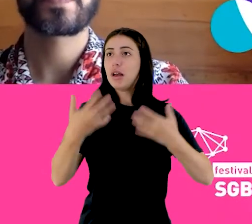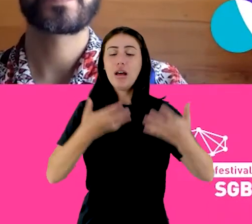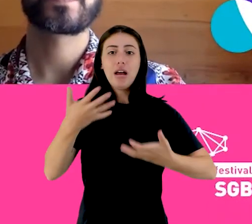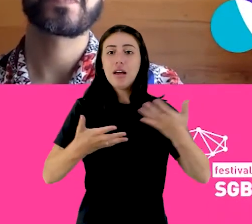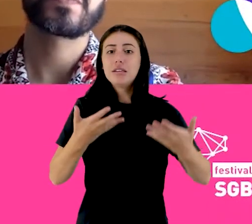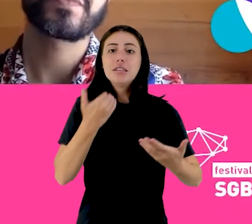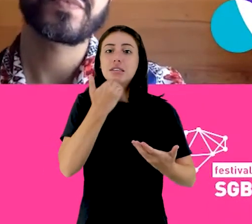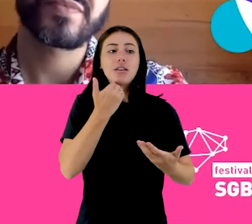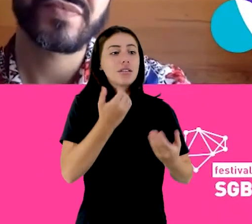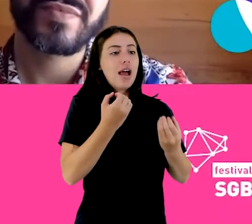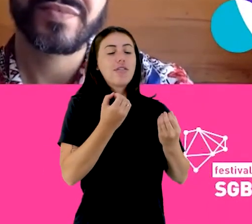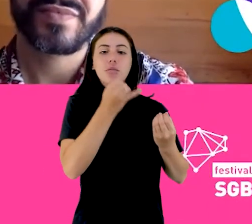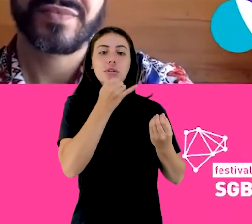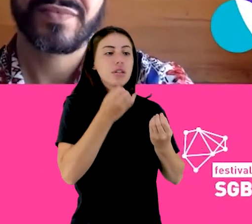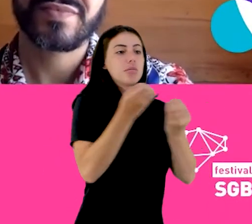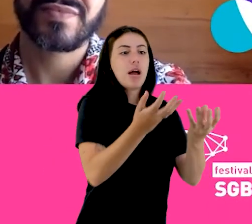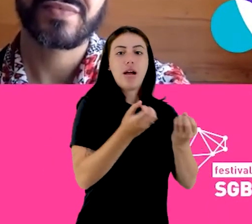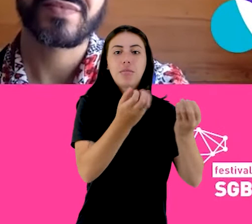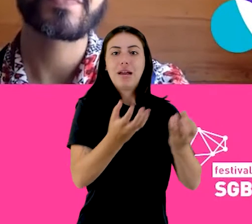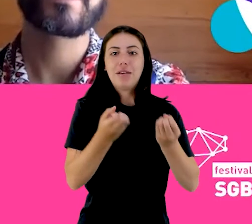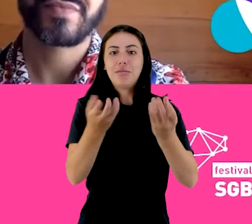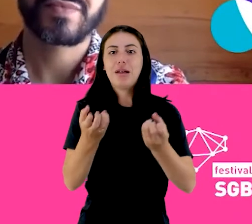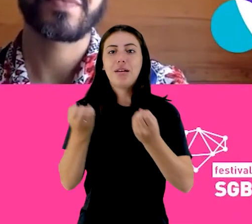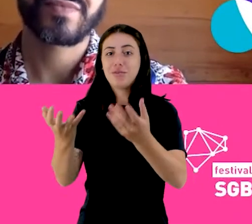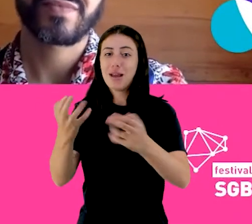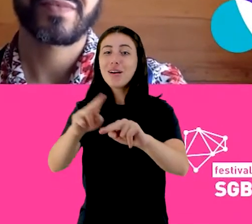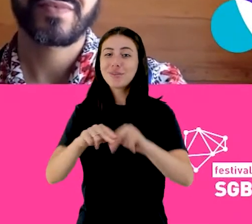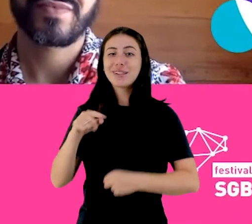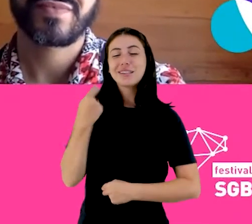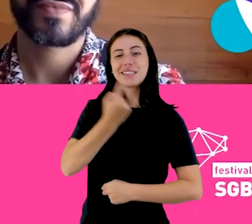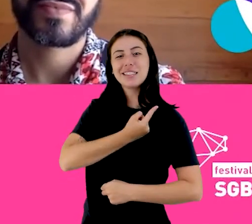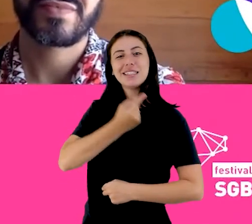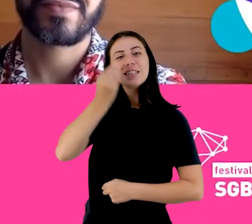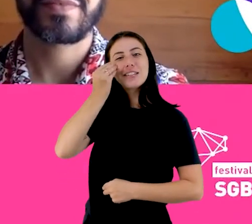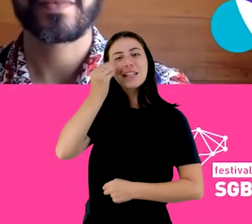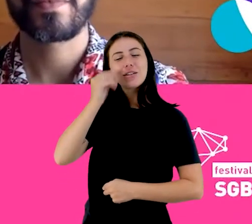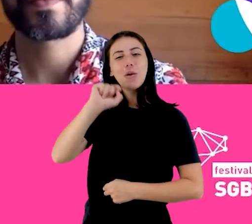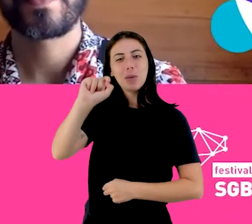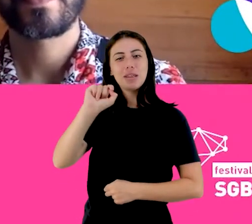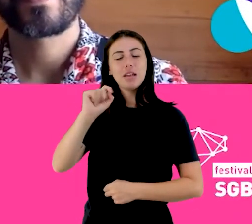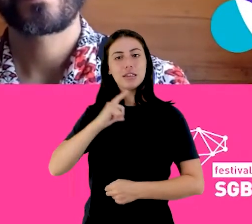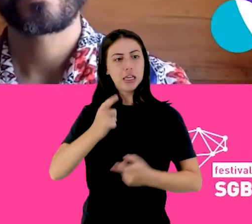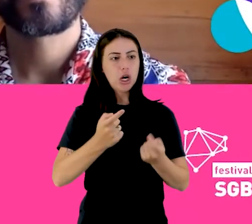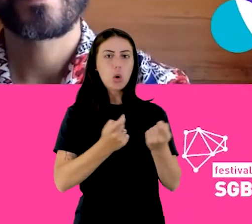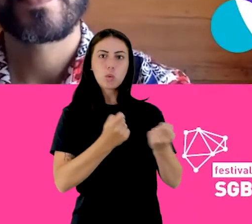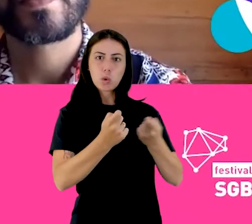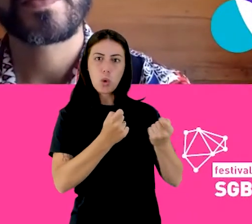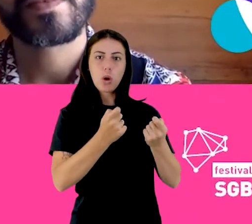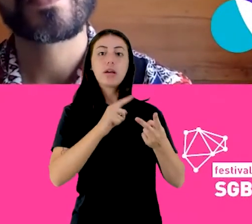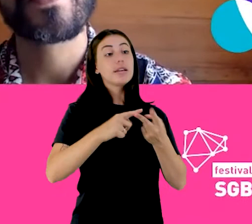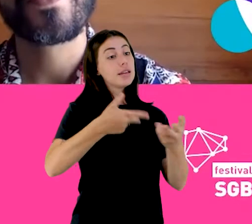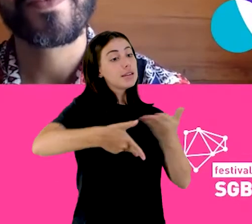fez a gente começar a dialogar com o Videocamp, porque eu estava ficando louca com os pedidos de exibição, não